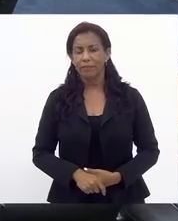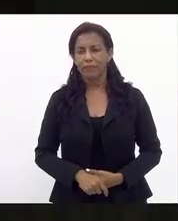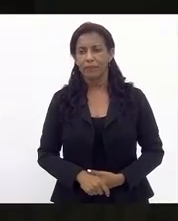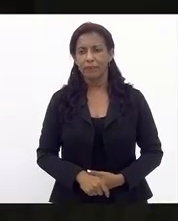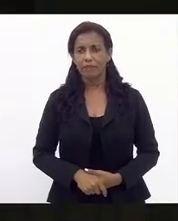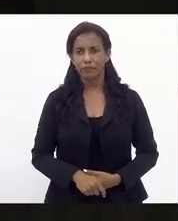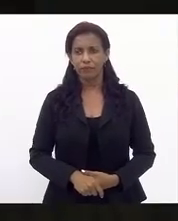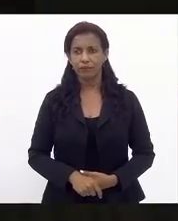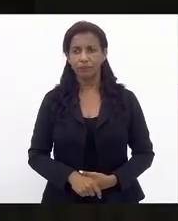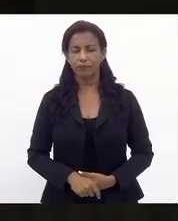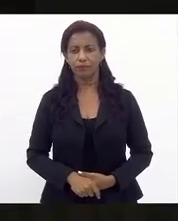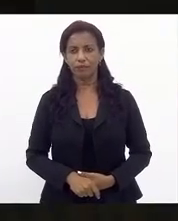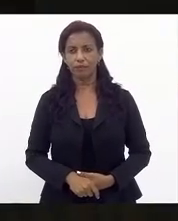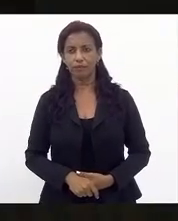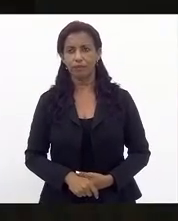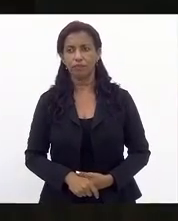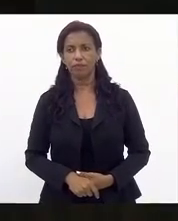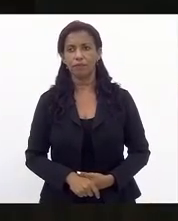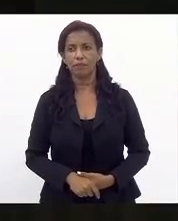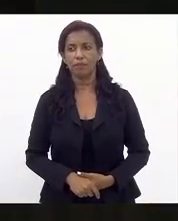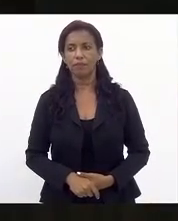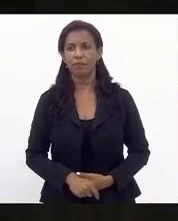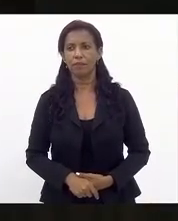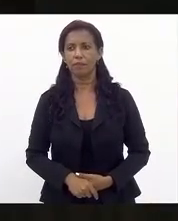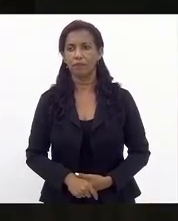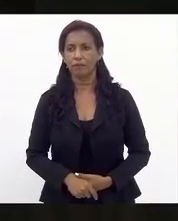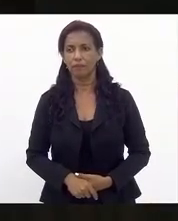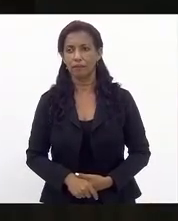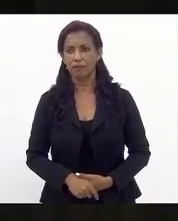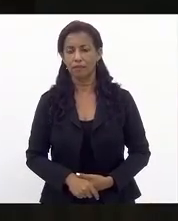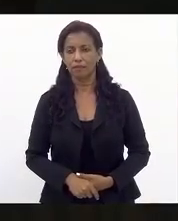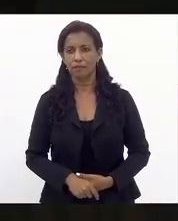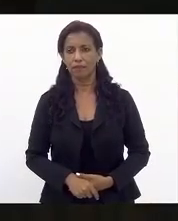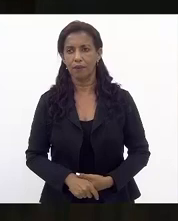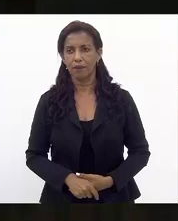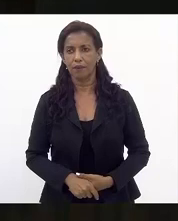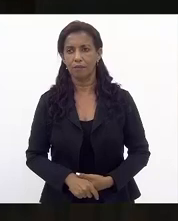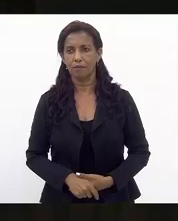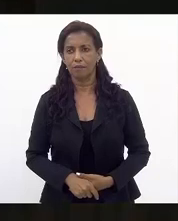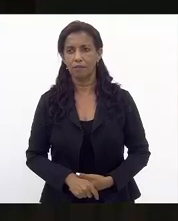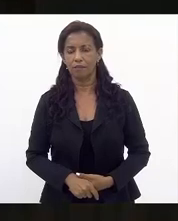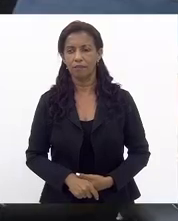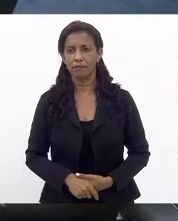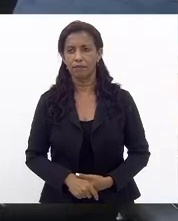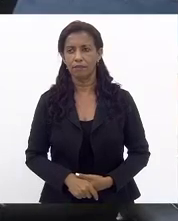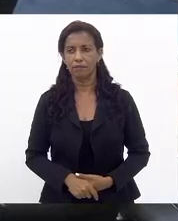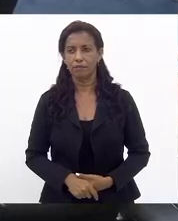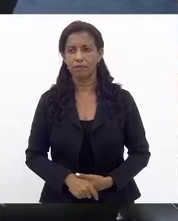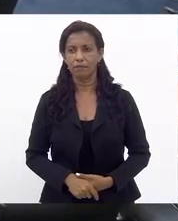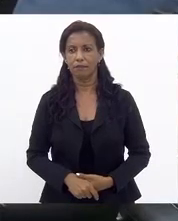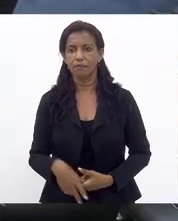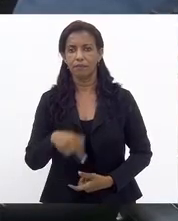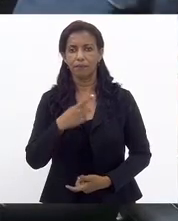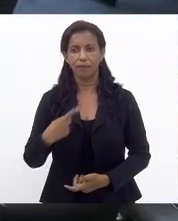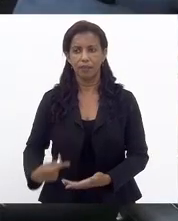já estão inscritos Deputado Assis Melo ele tá lá Martha Rocha não você nessa presidente